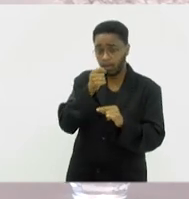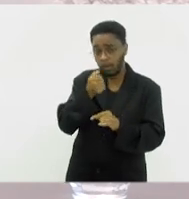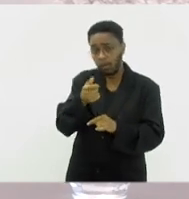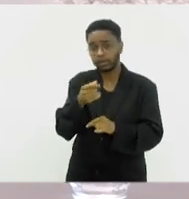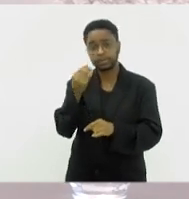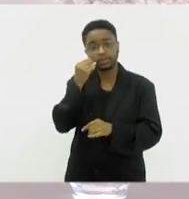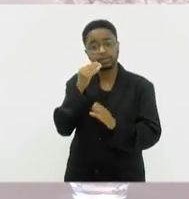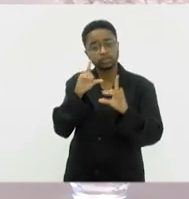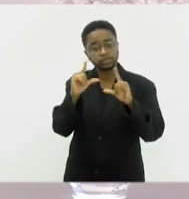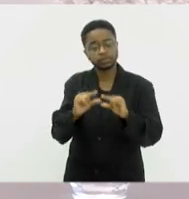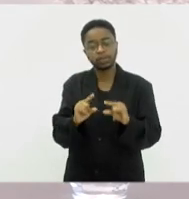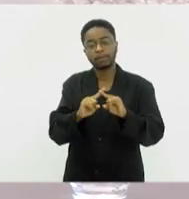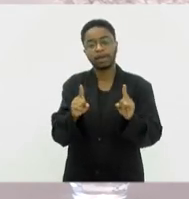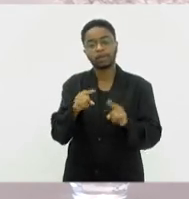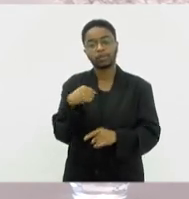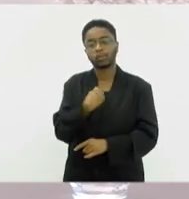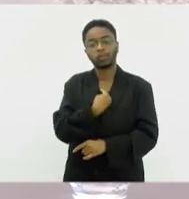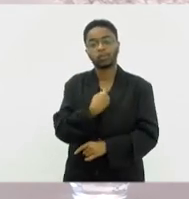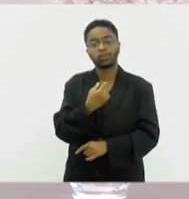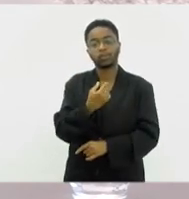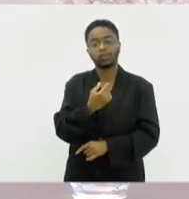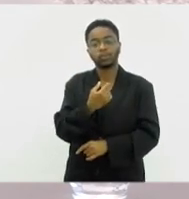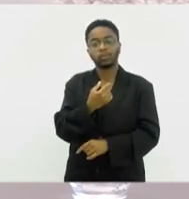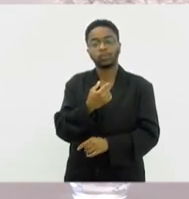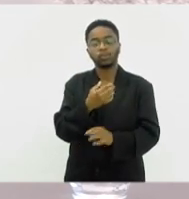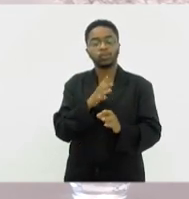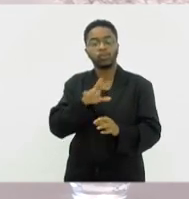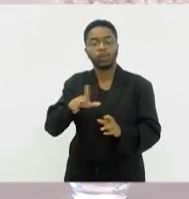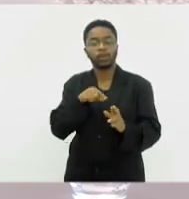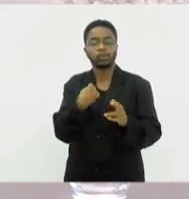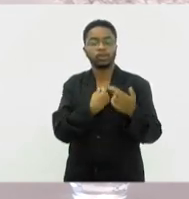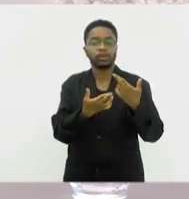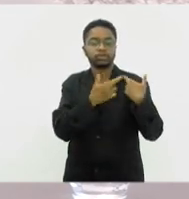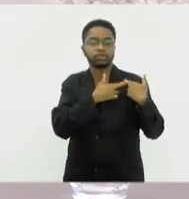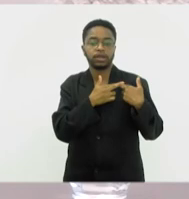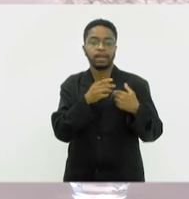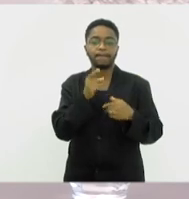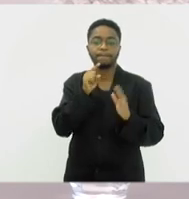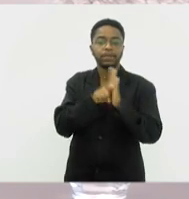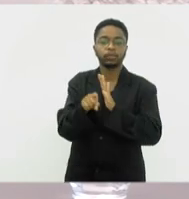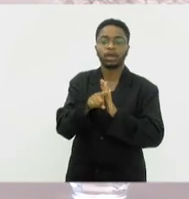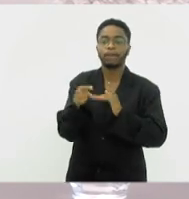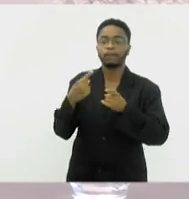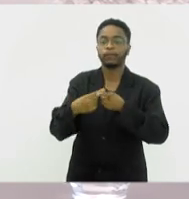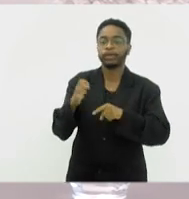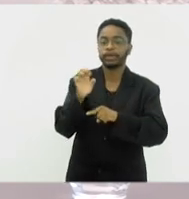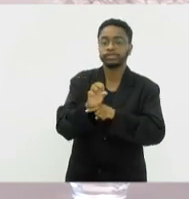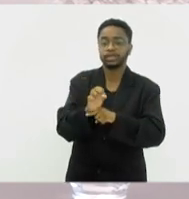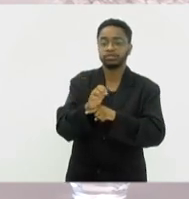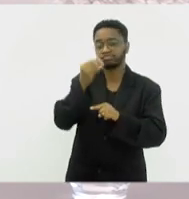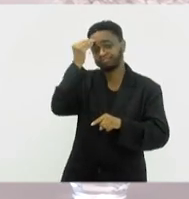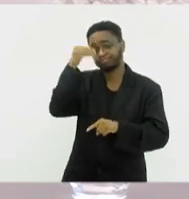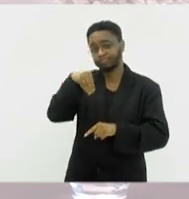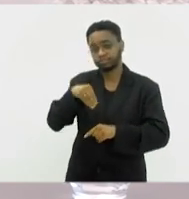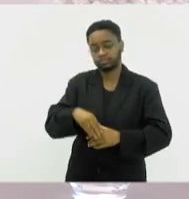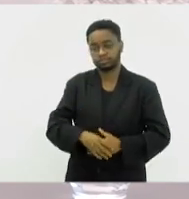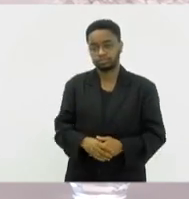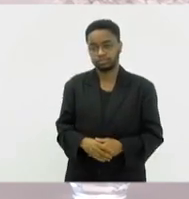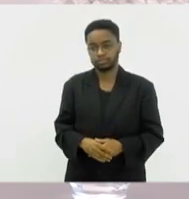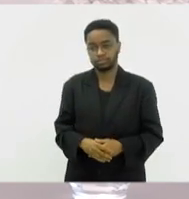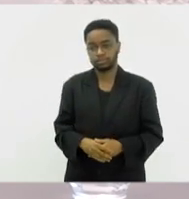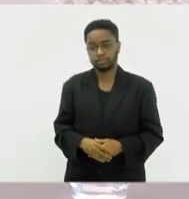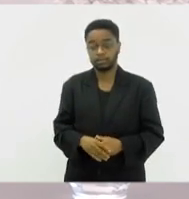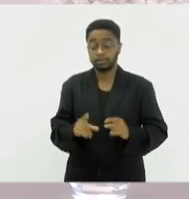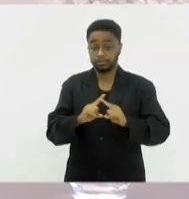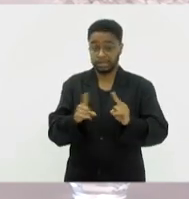não nos cabe questionar por que, que o Estado, no caso do Erivelton, abriu mão dessas ações. Mas